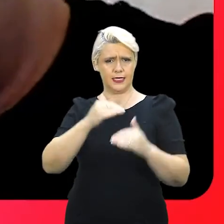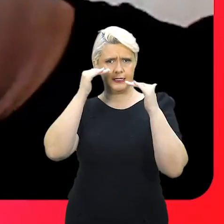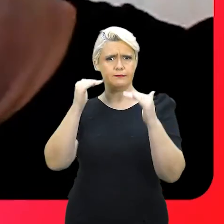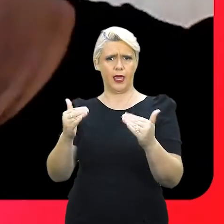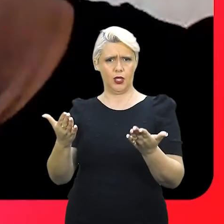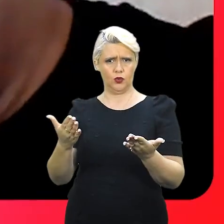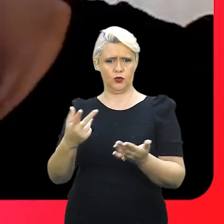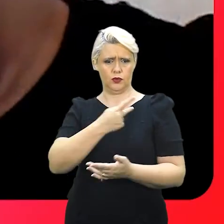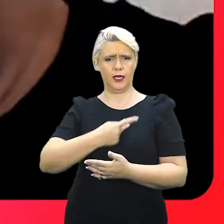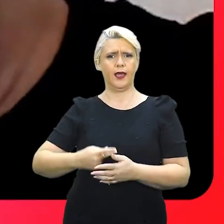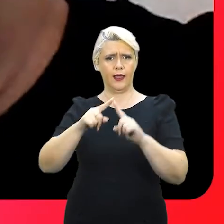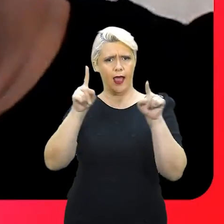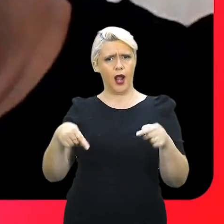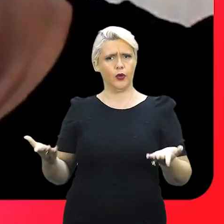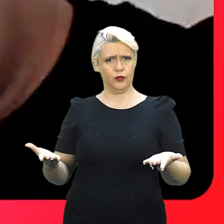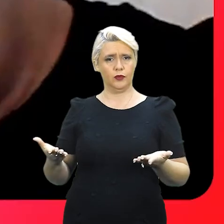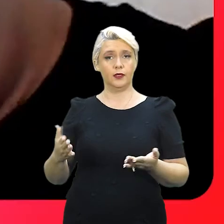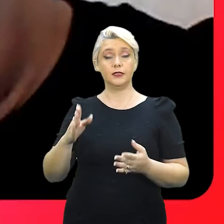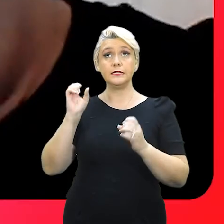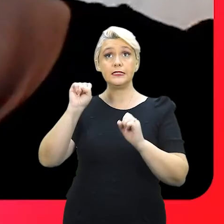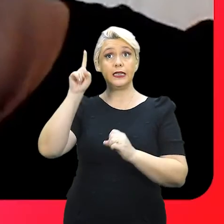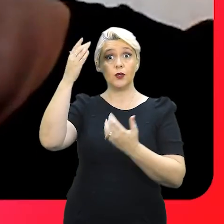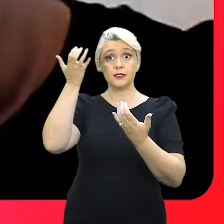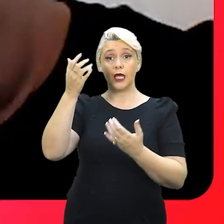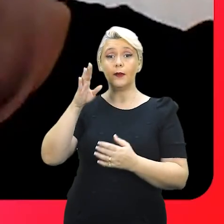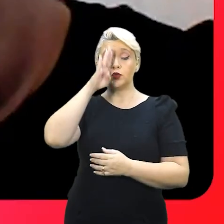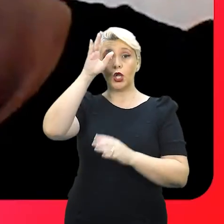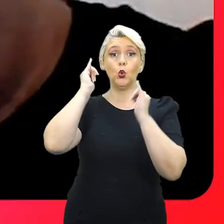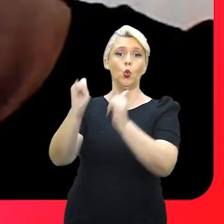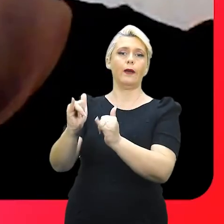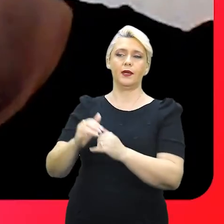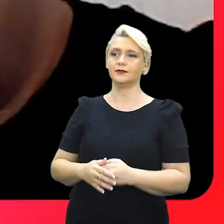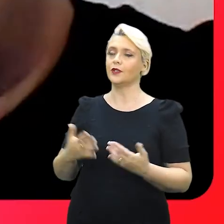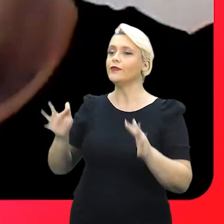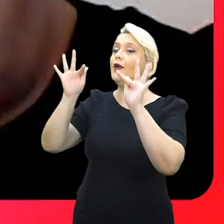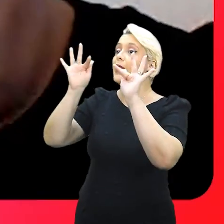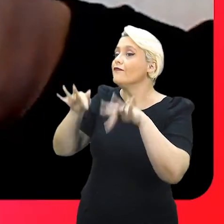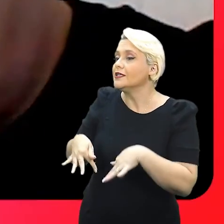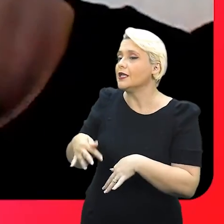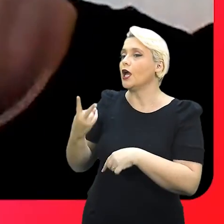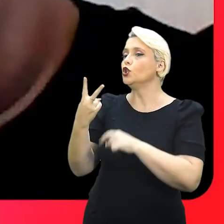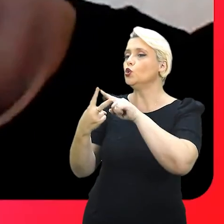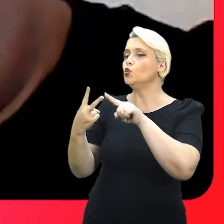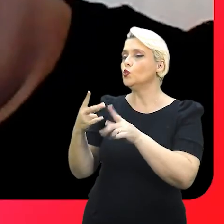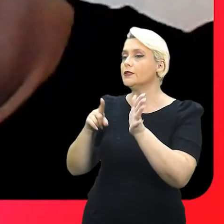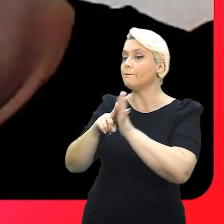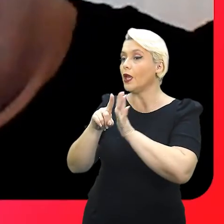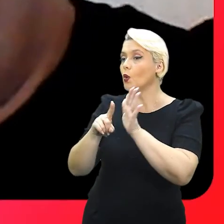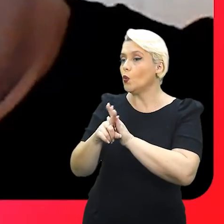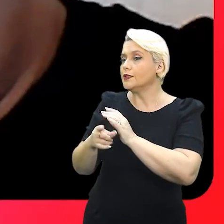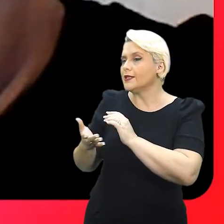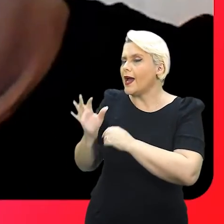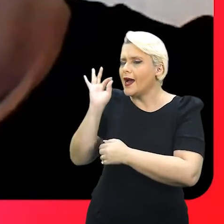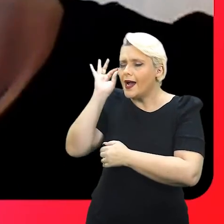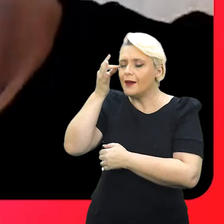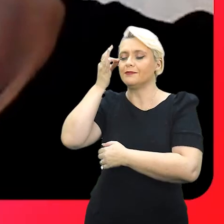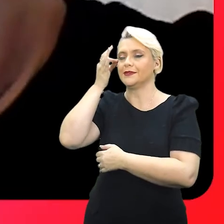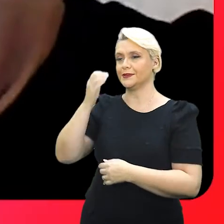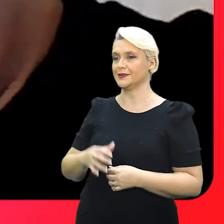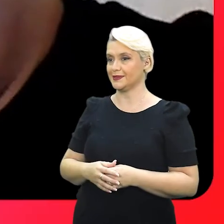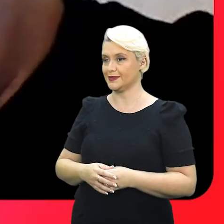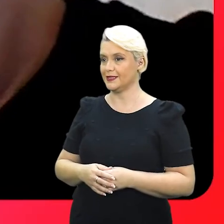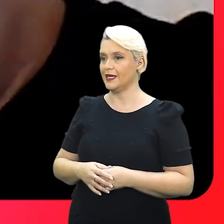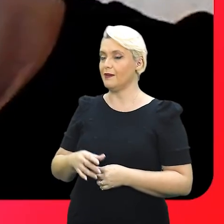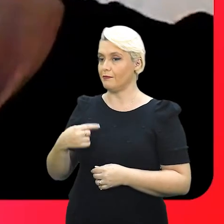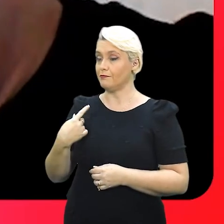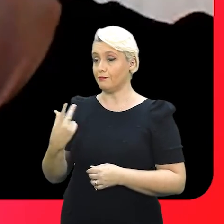nunca mais. Senador, para encerrar, duas perguntas bem rápidas